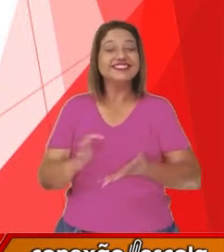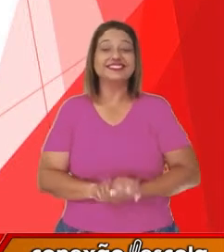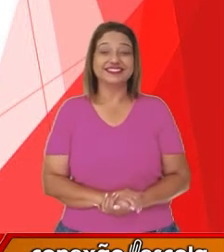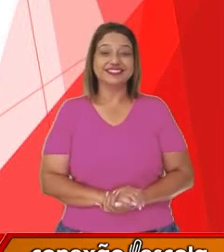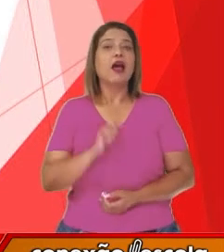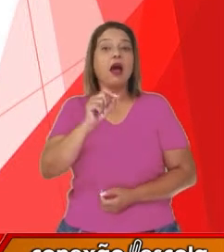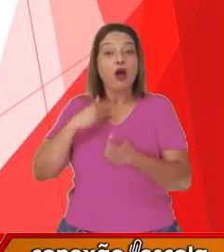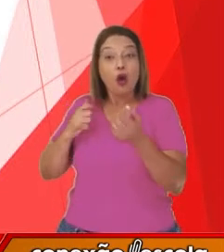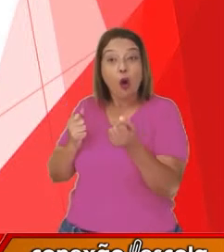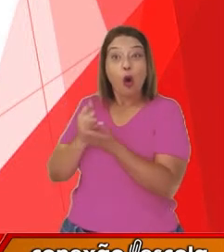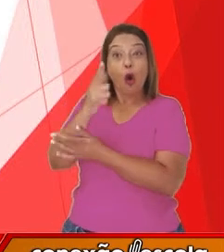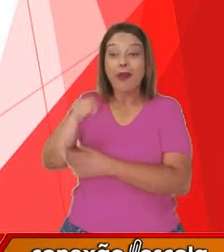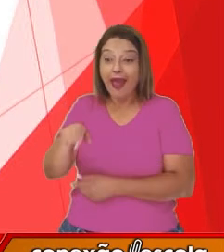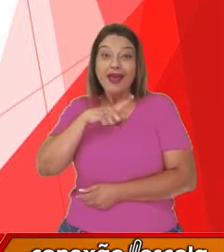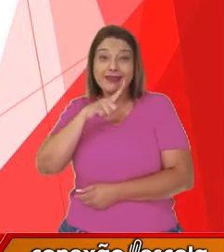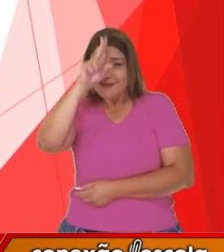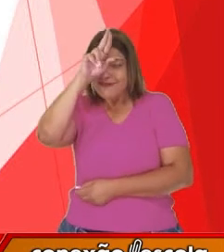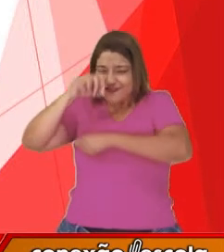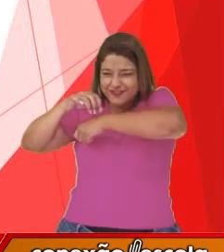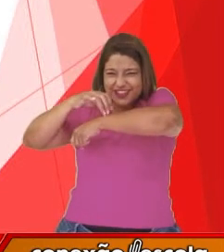Quem me compra esse formigueiro?